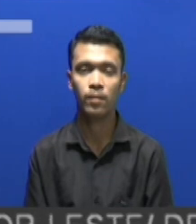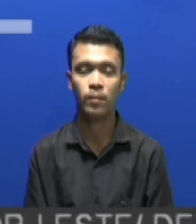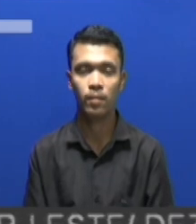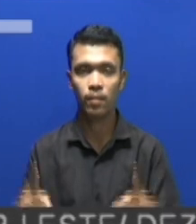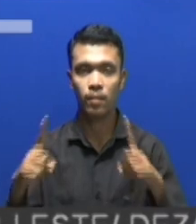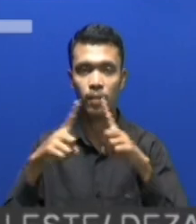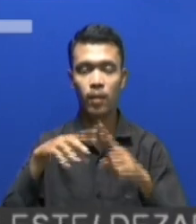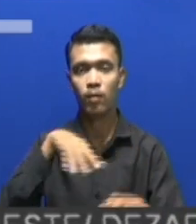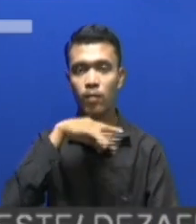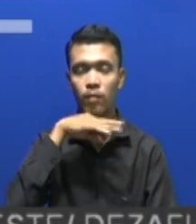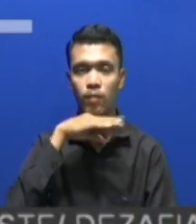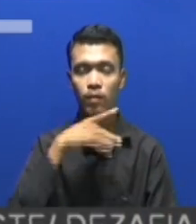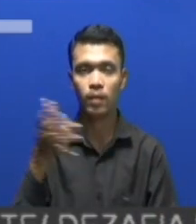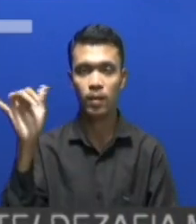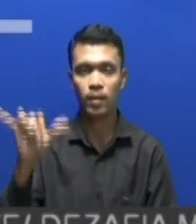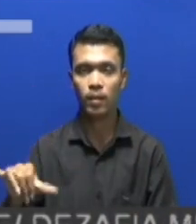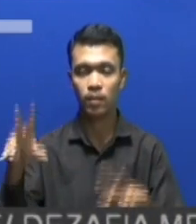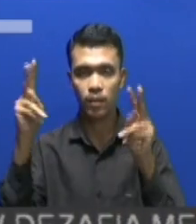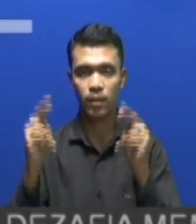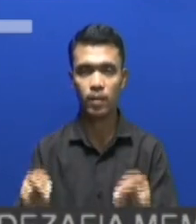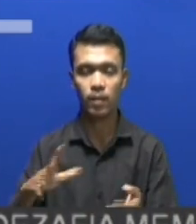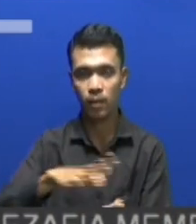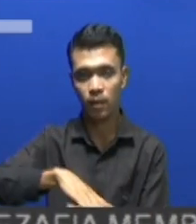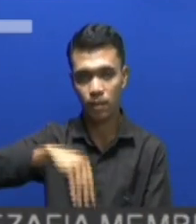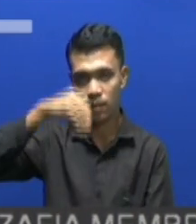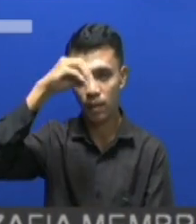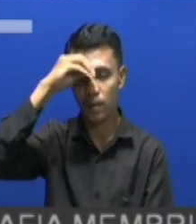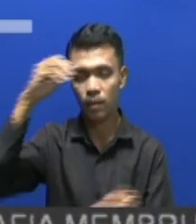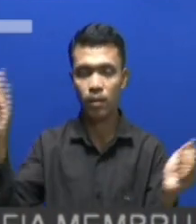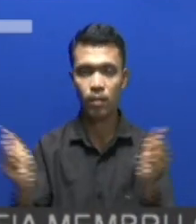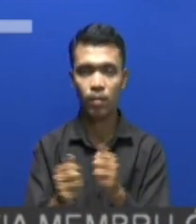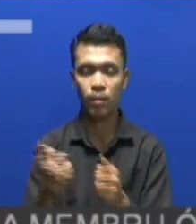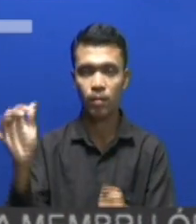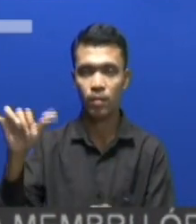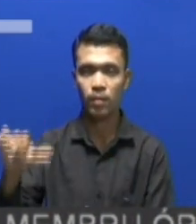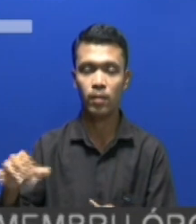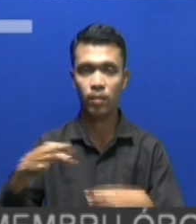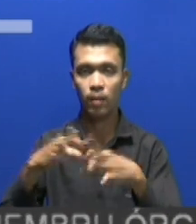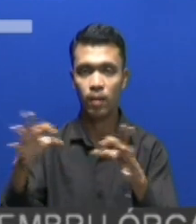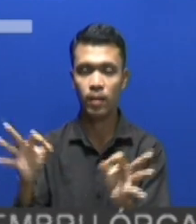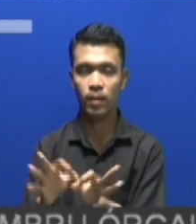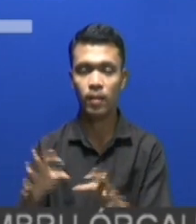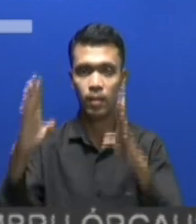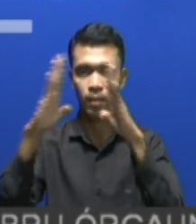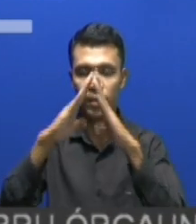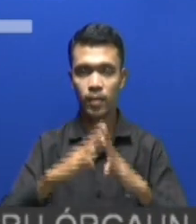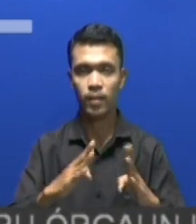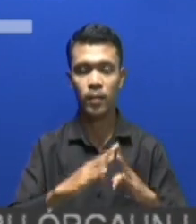lixo xira, isso precisa aprender na fatia xira, e o ordenamento cidade, e o